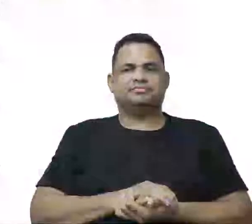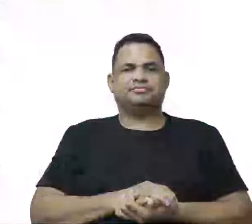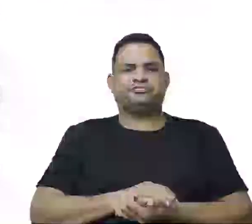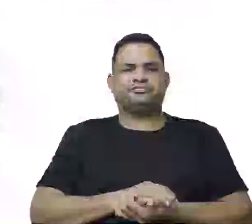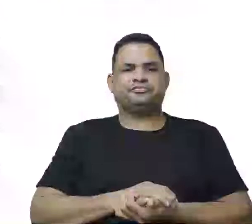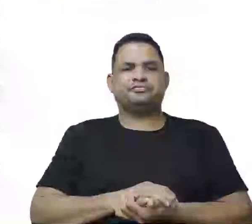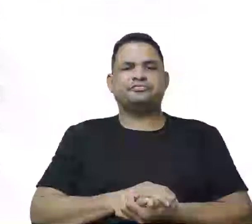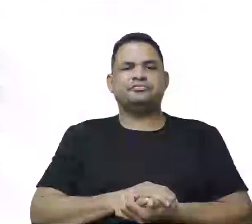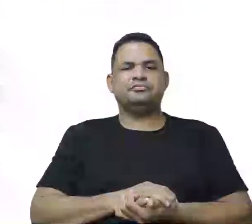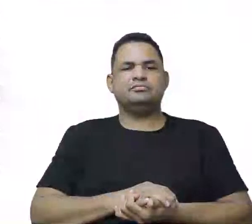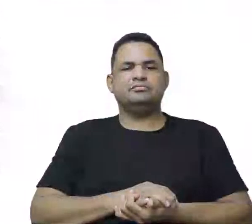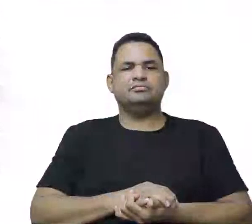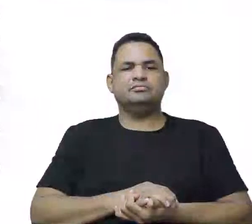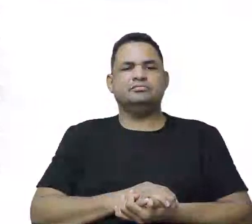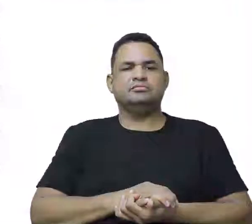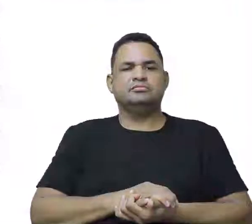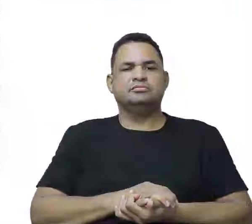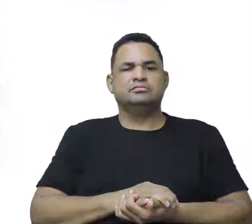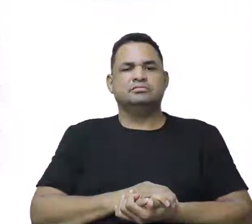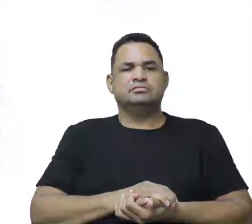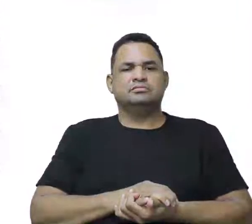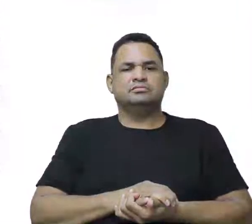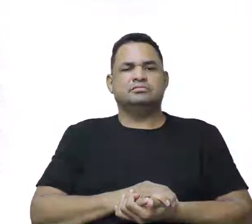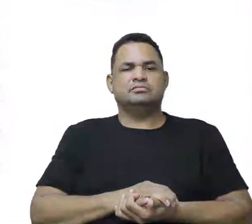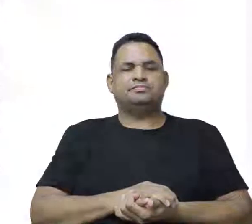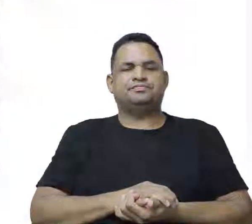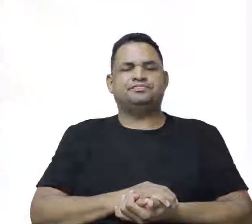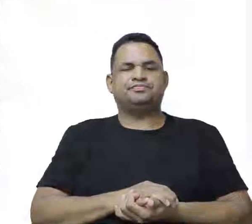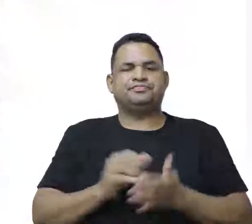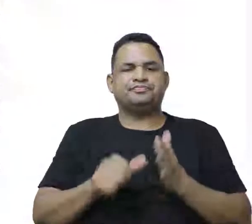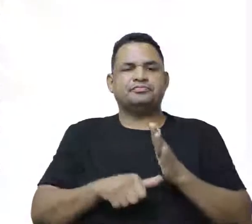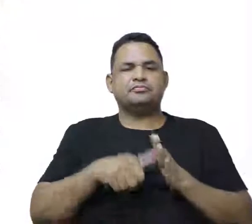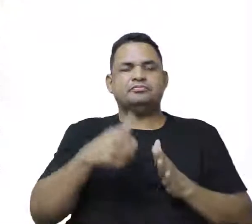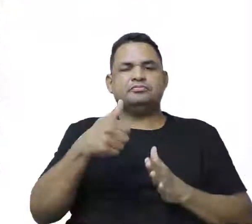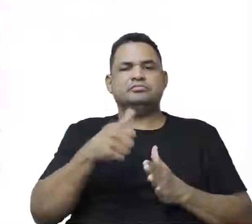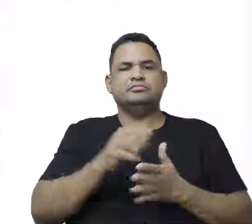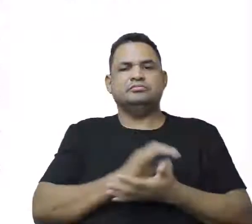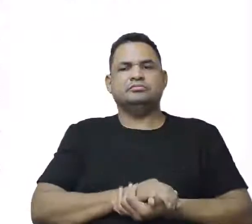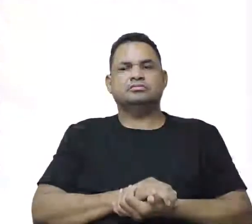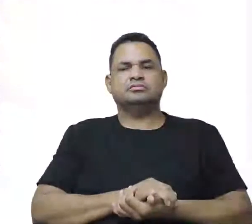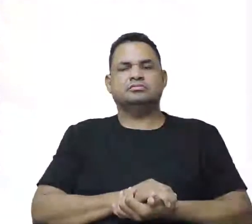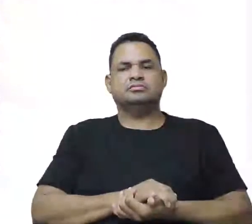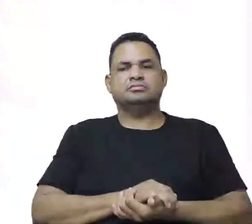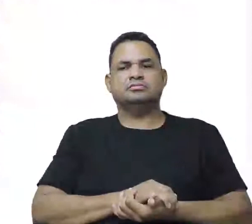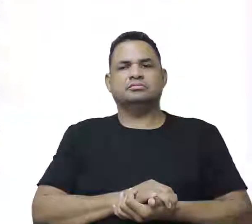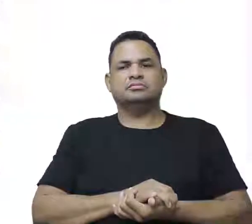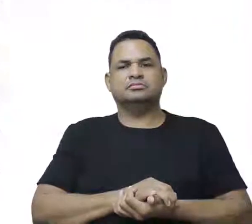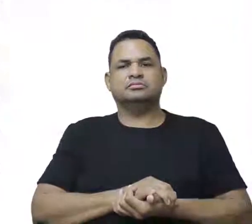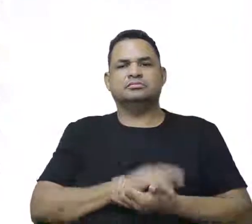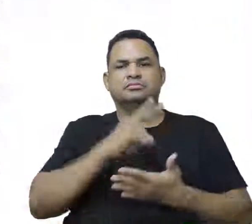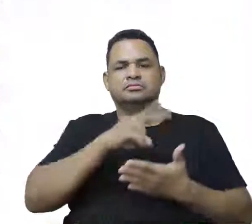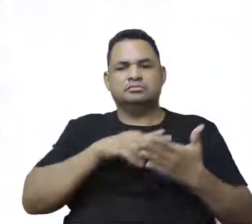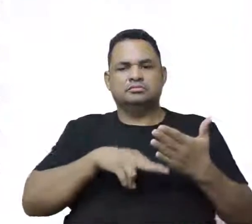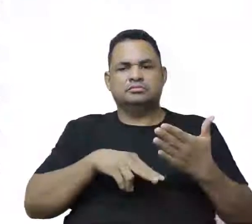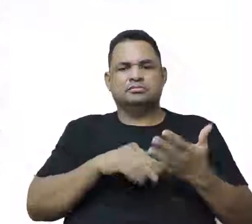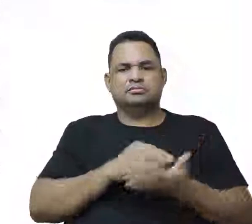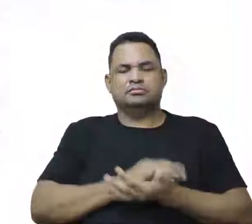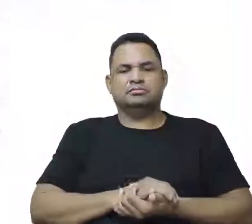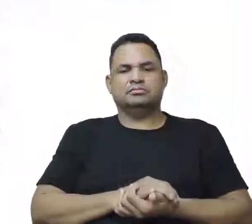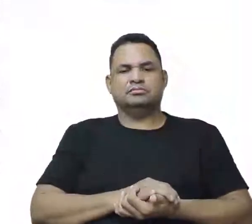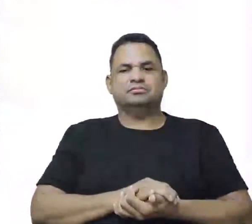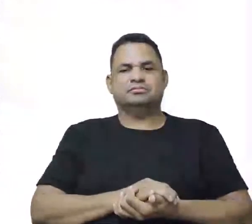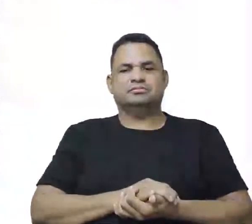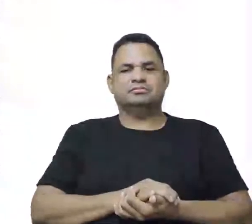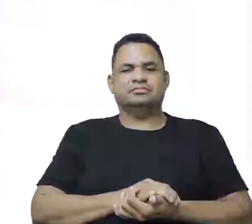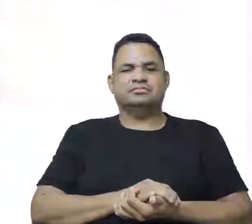nós temos aqui, professora Iris, a primeira questão que a gente vai resolver. Eu vou deixar a prof. Iris ler para eu poder descansar um